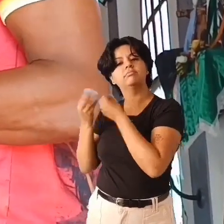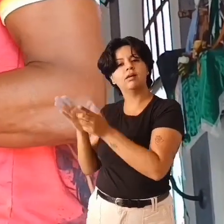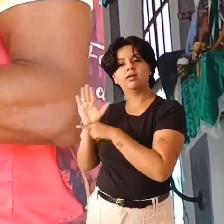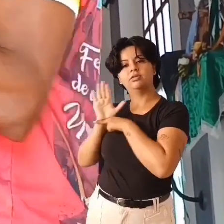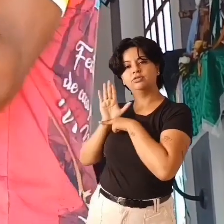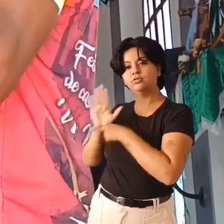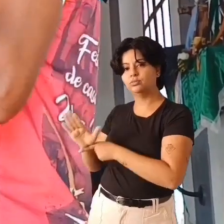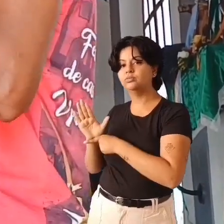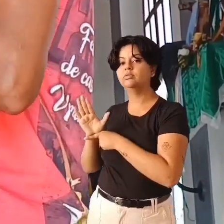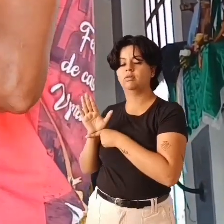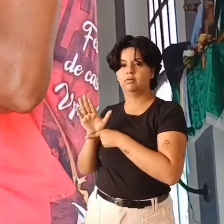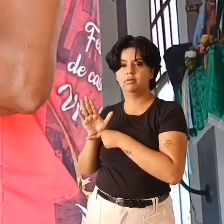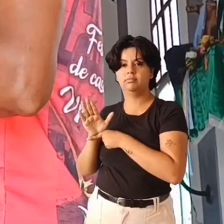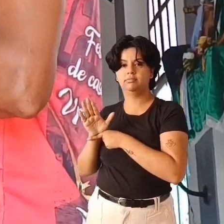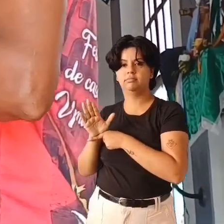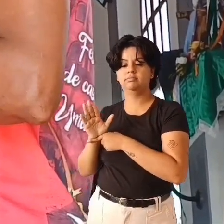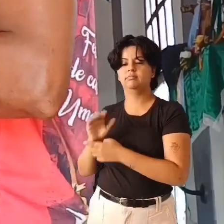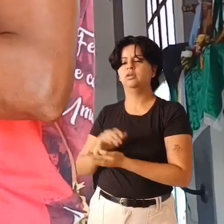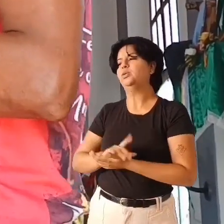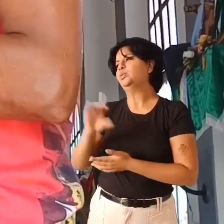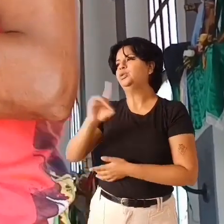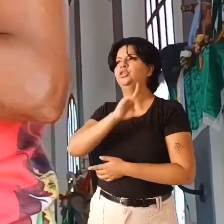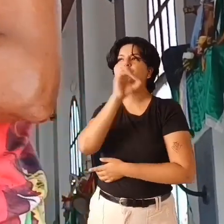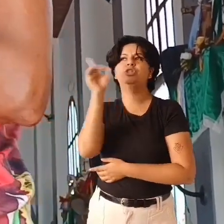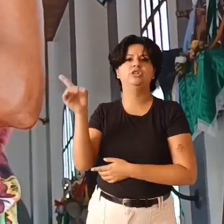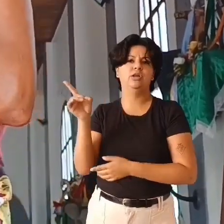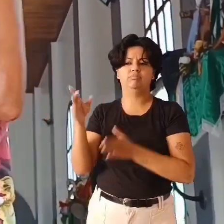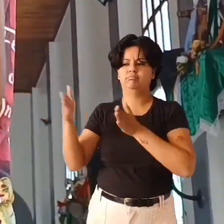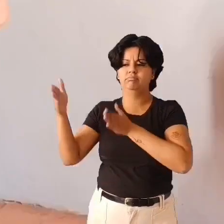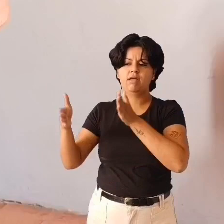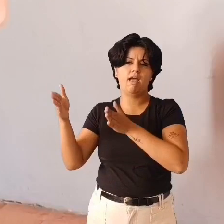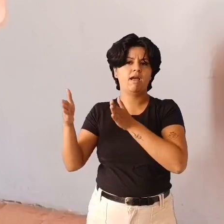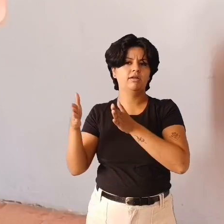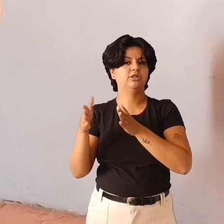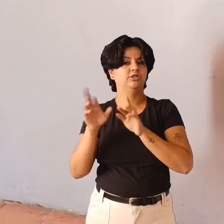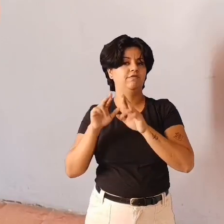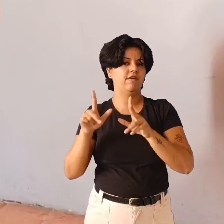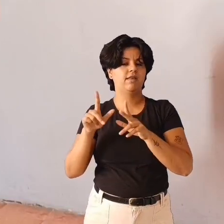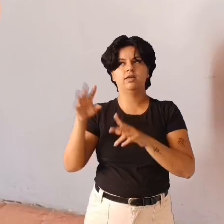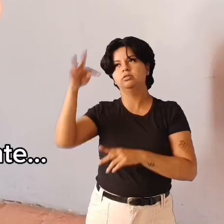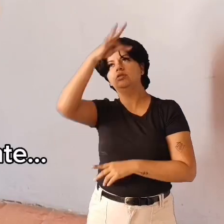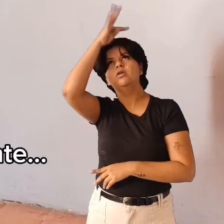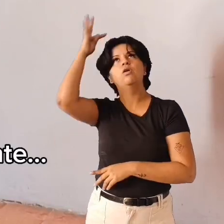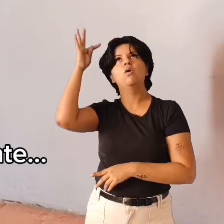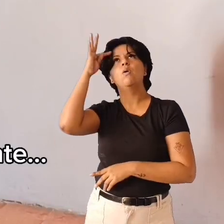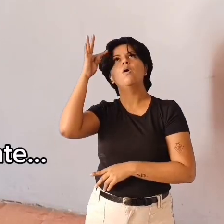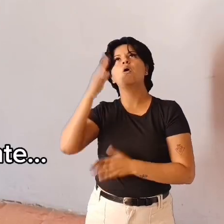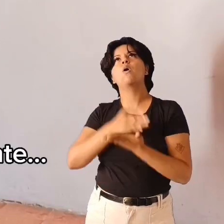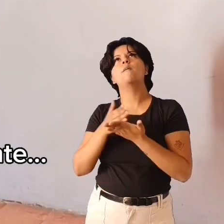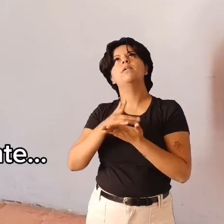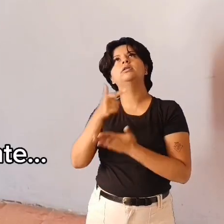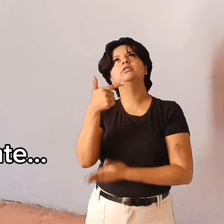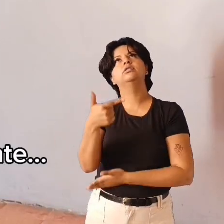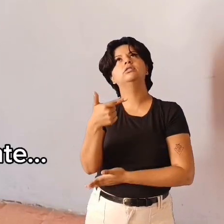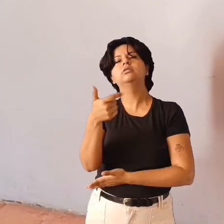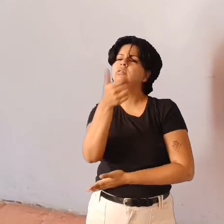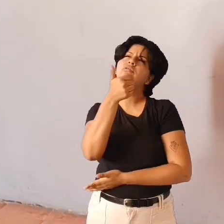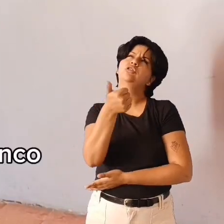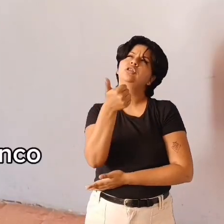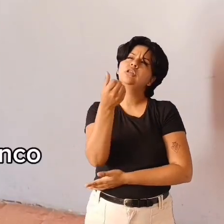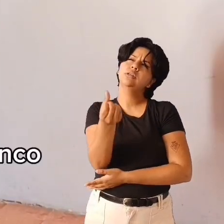governo do Estado. E a quantidade de dias também que são diferentes. A festa de Santiago ela começa no dia